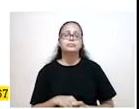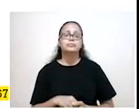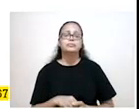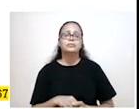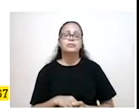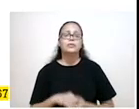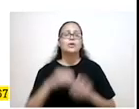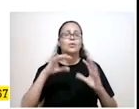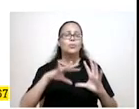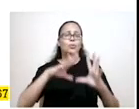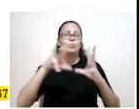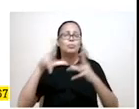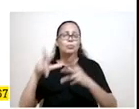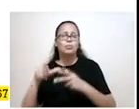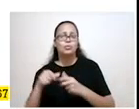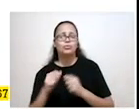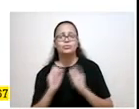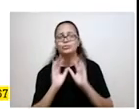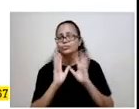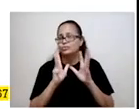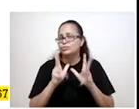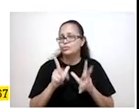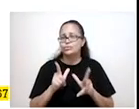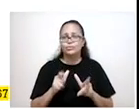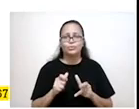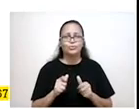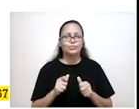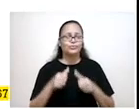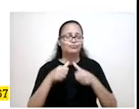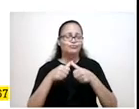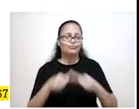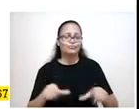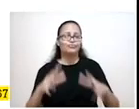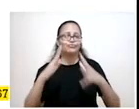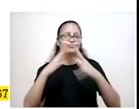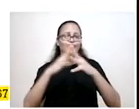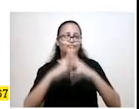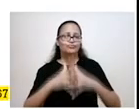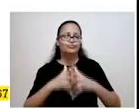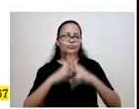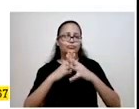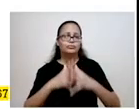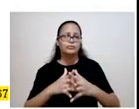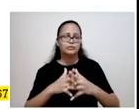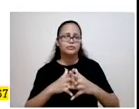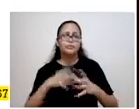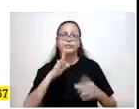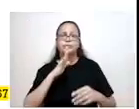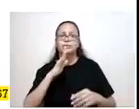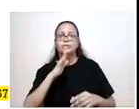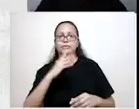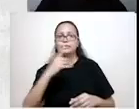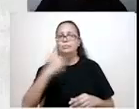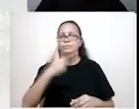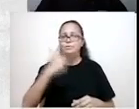o mundo todo esteve envolvido nesse conflito, né, que ficou conhecido como Segunda Guerra Mundial.